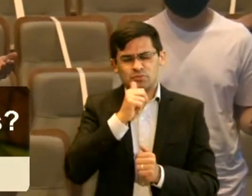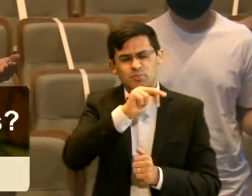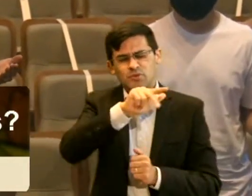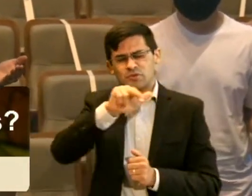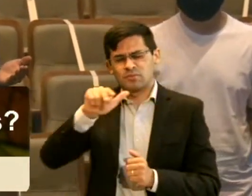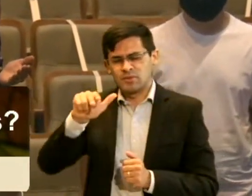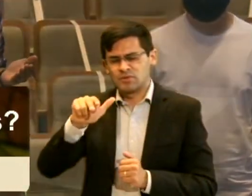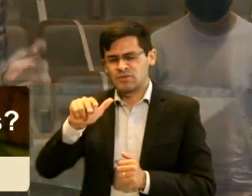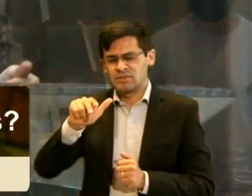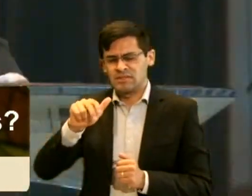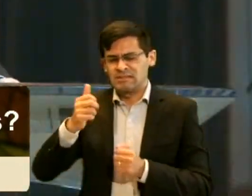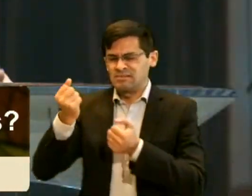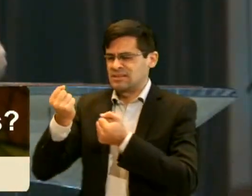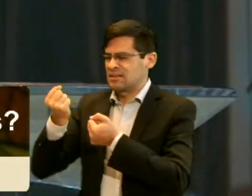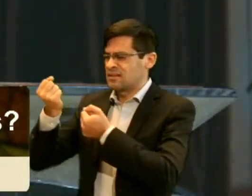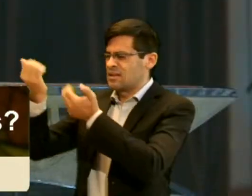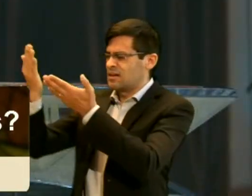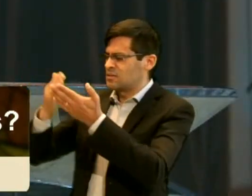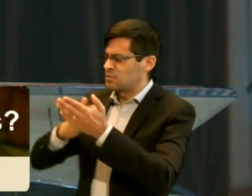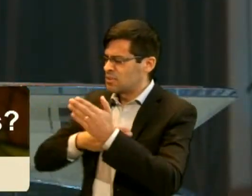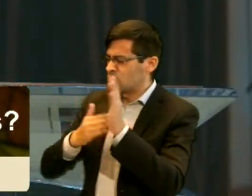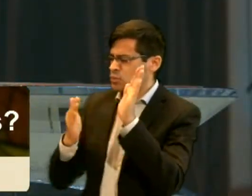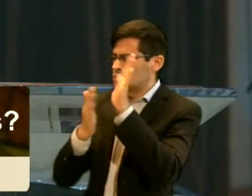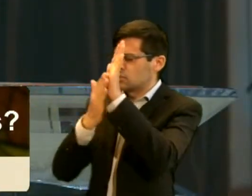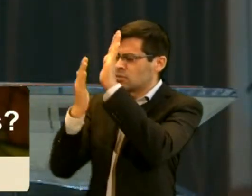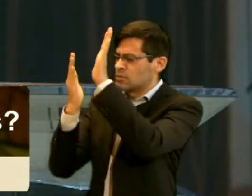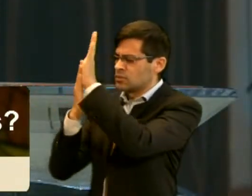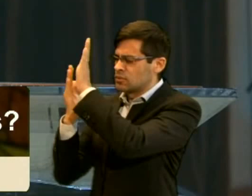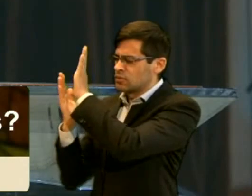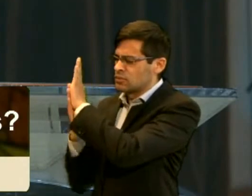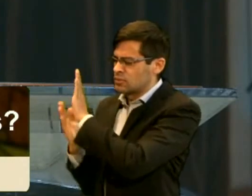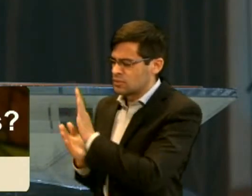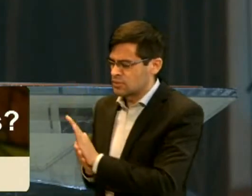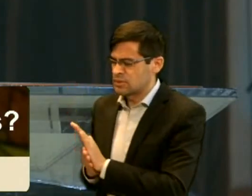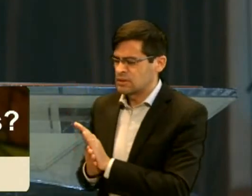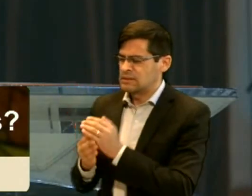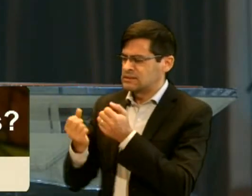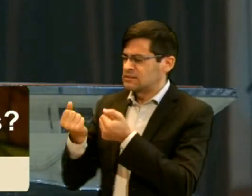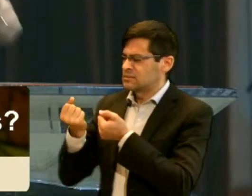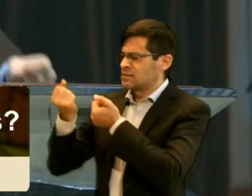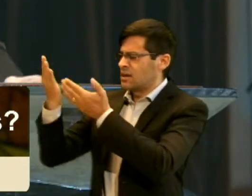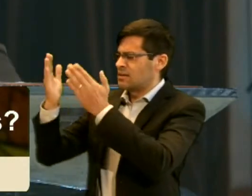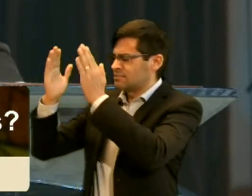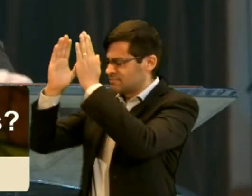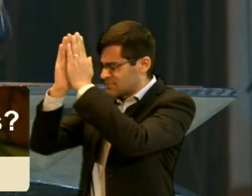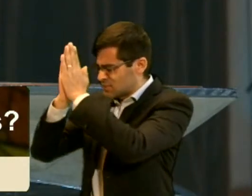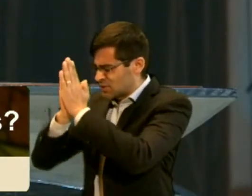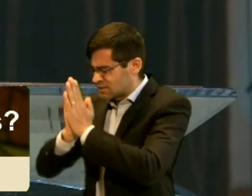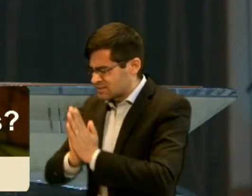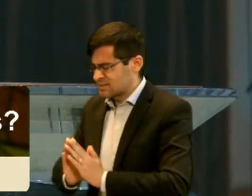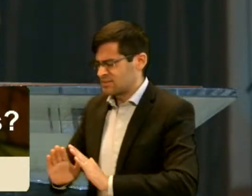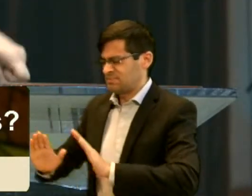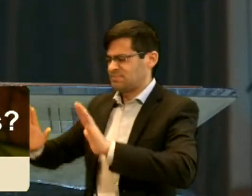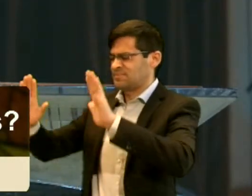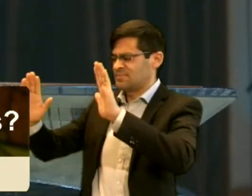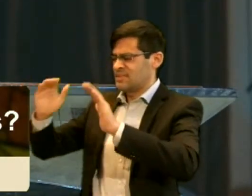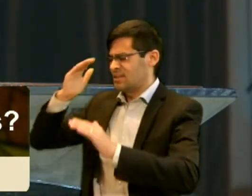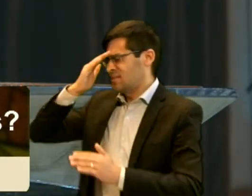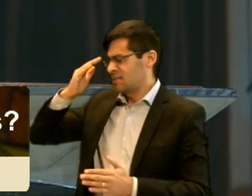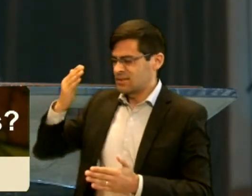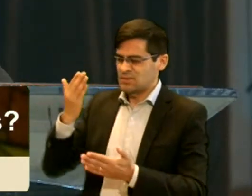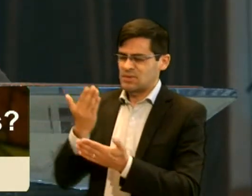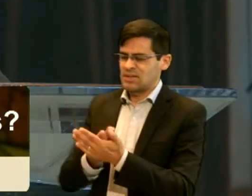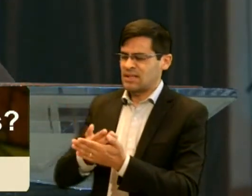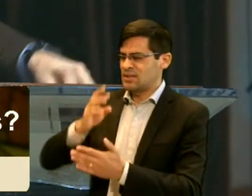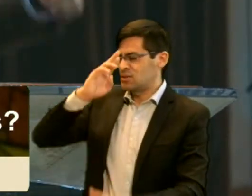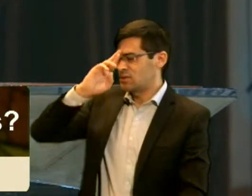oferecer o meu louvor. Oferecer, Deus, a minha adoração. Eu creio que neste tempo o